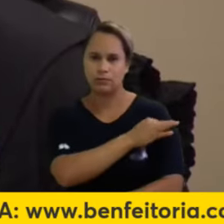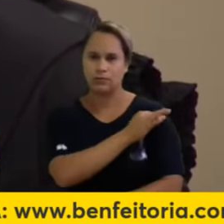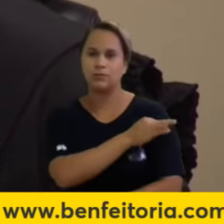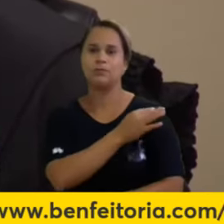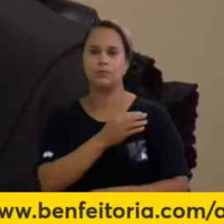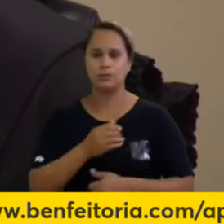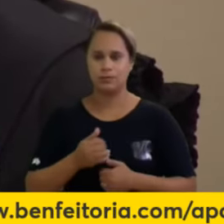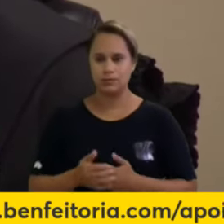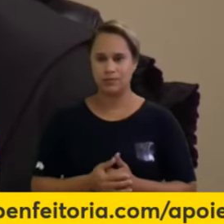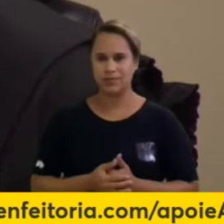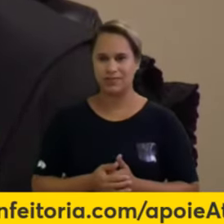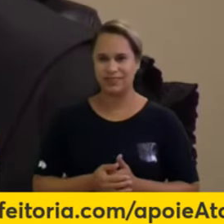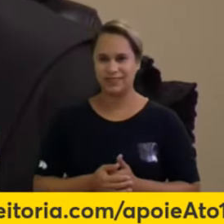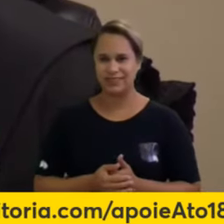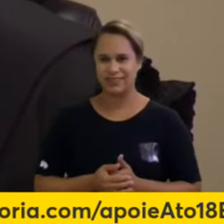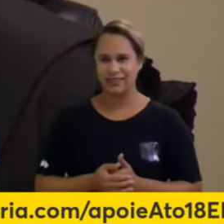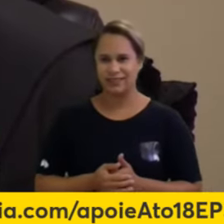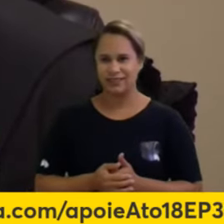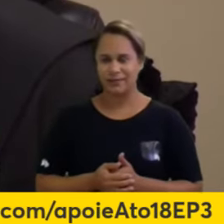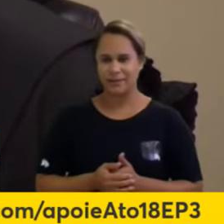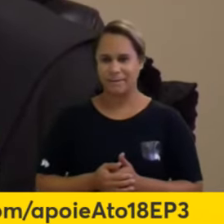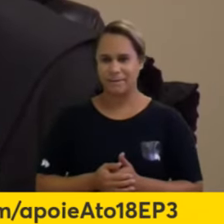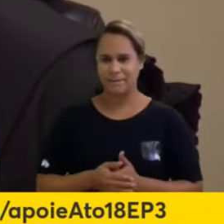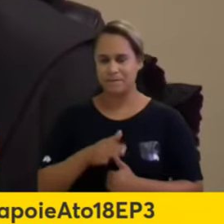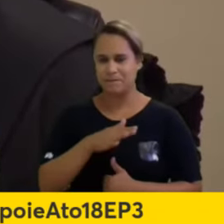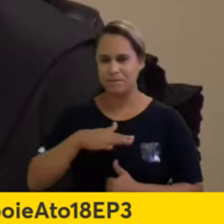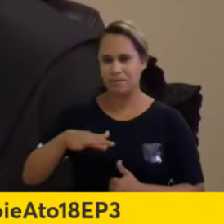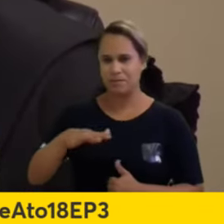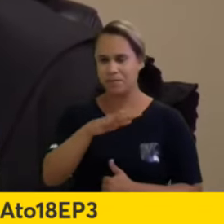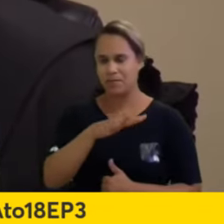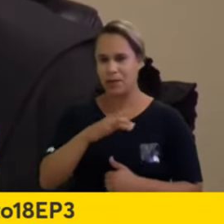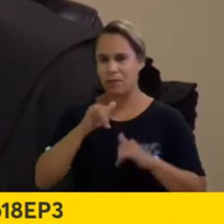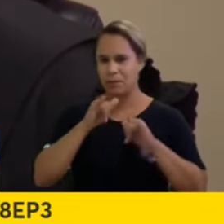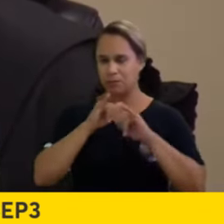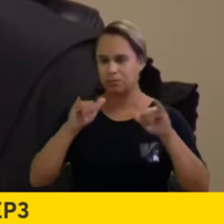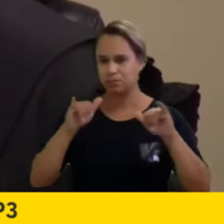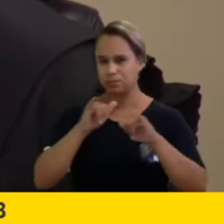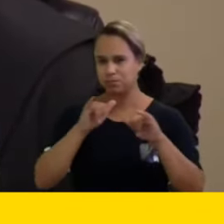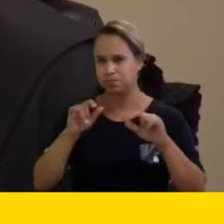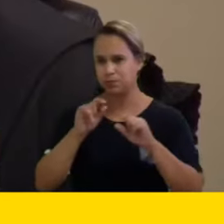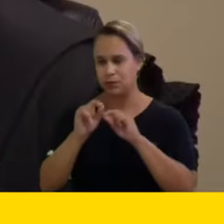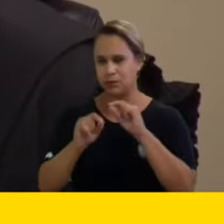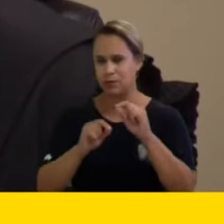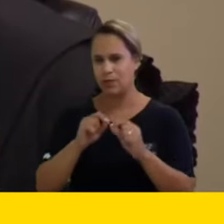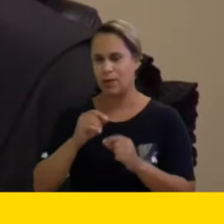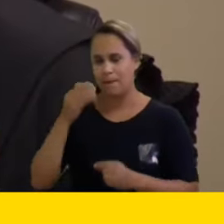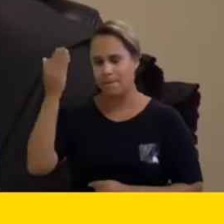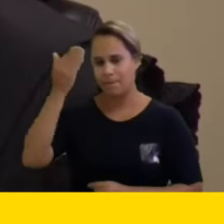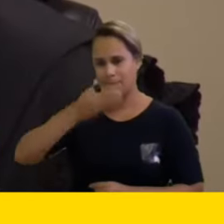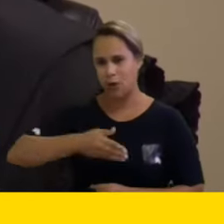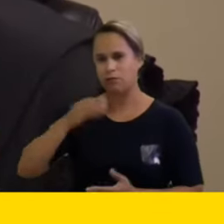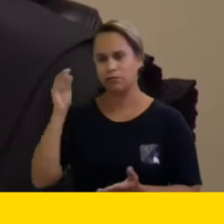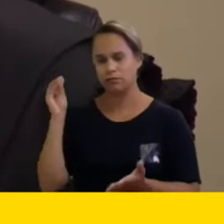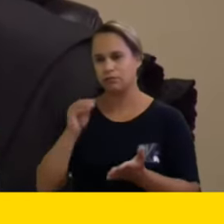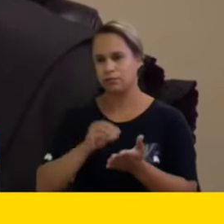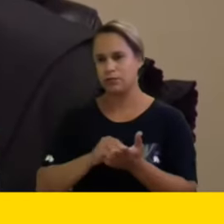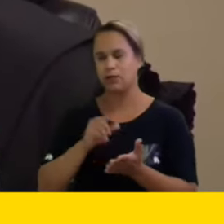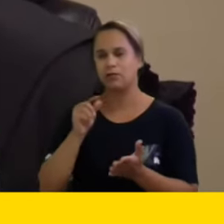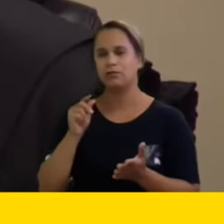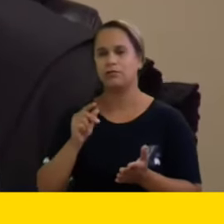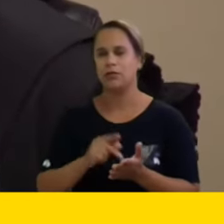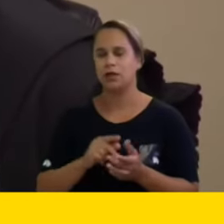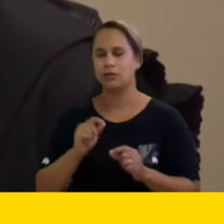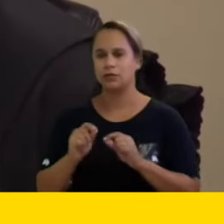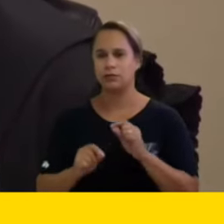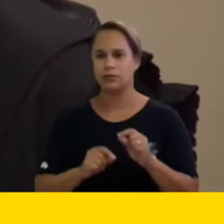condições de discernir O que diz respeito ao âmbito da Notícia daquilo que diz respeito à prova dos Fatos e como tal devem ser considerados